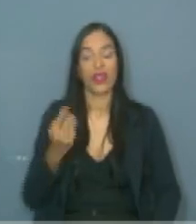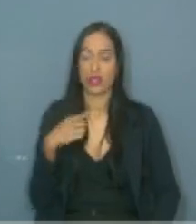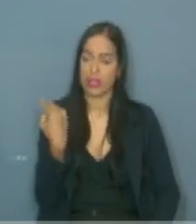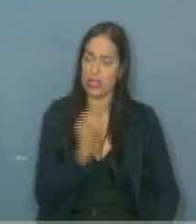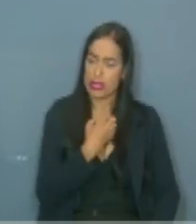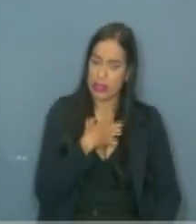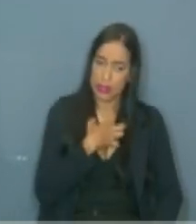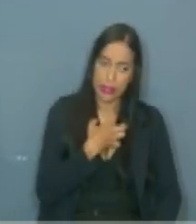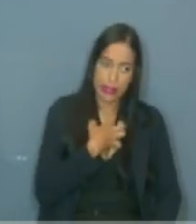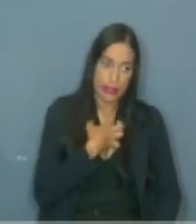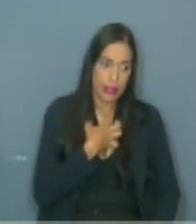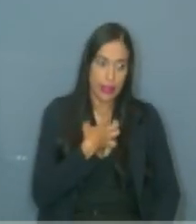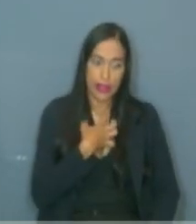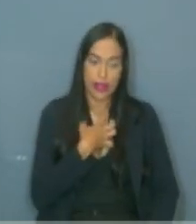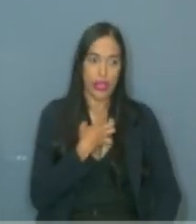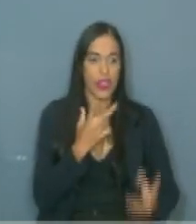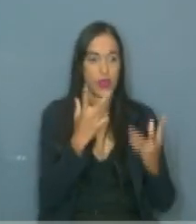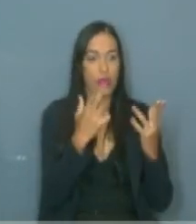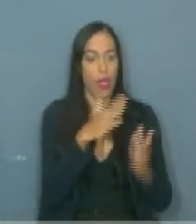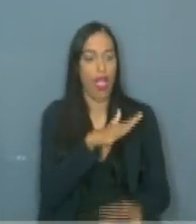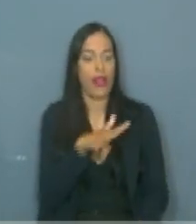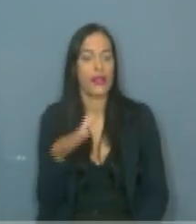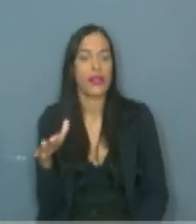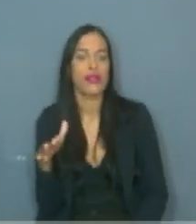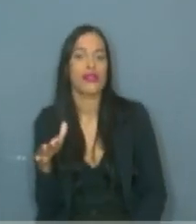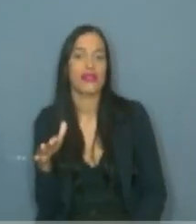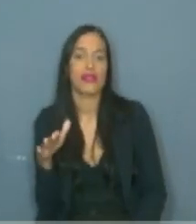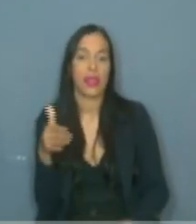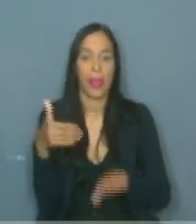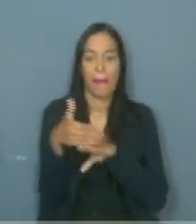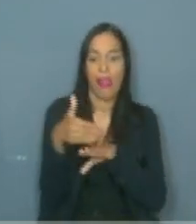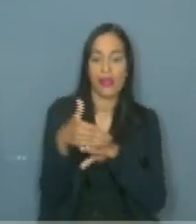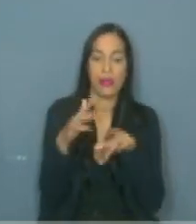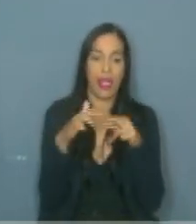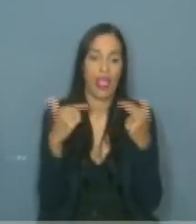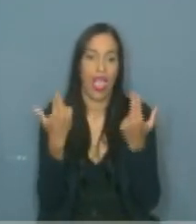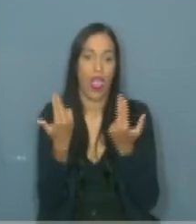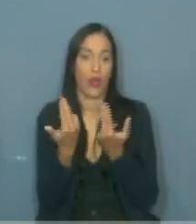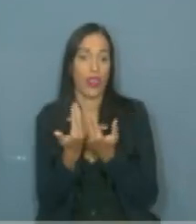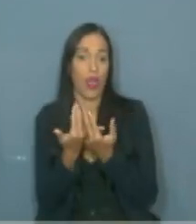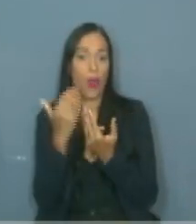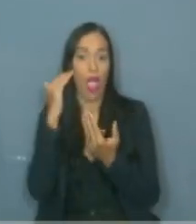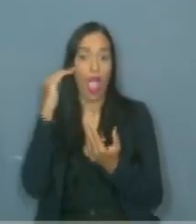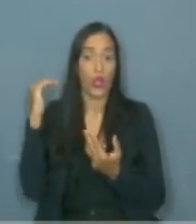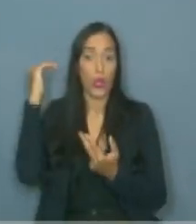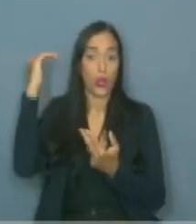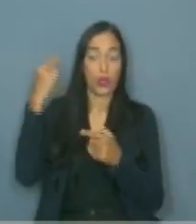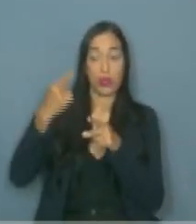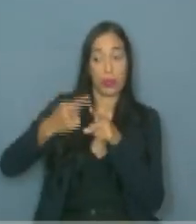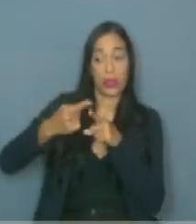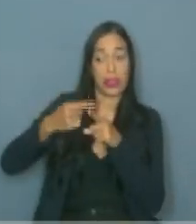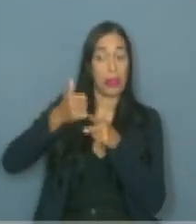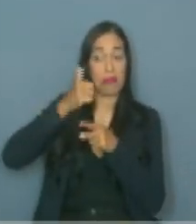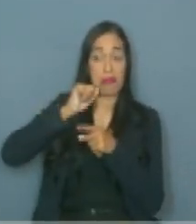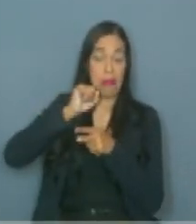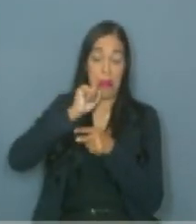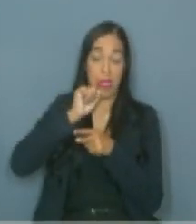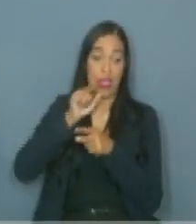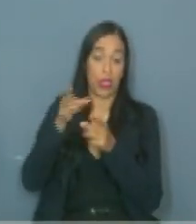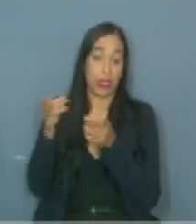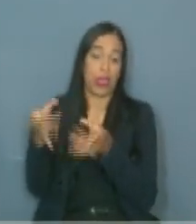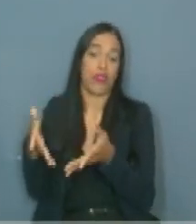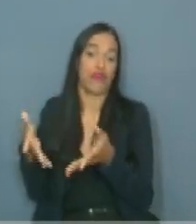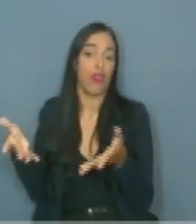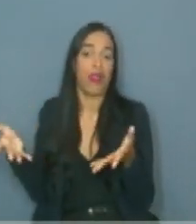sabe como? Feita aquela criança que às vezes participa da reunião com os adultos porque o pai ou a mãe não teve com quem deixar. E aí a gente